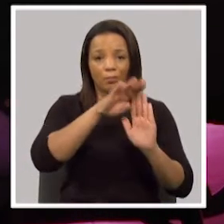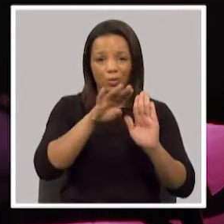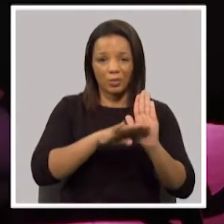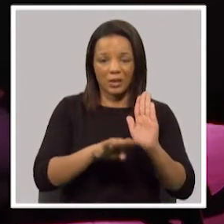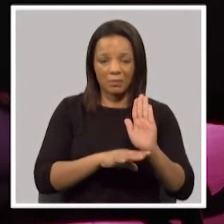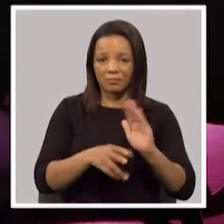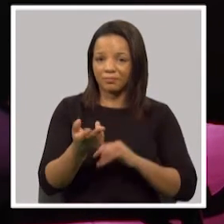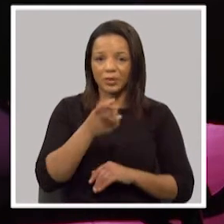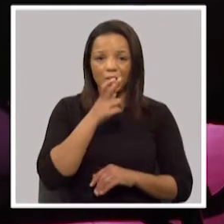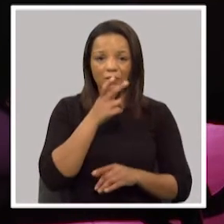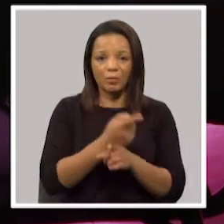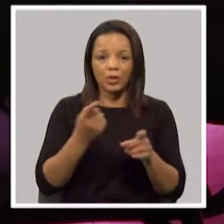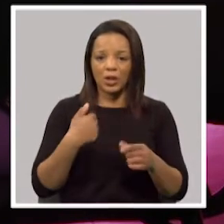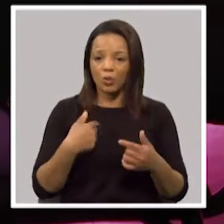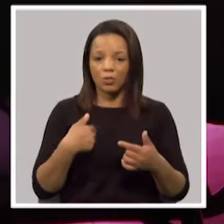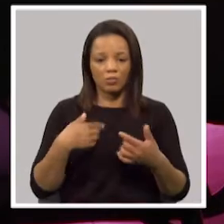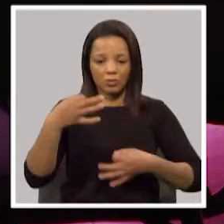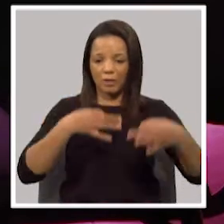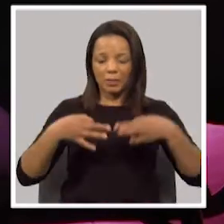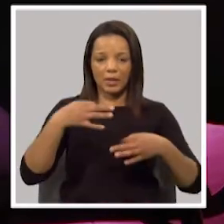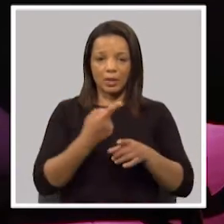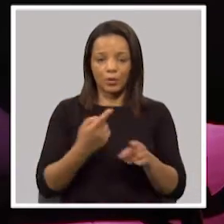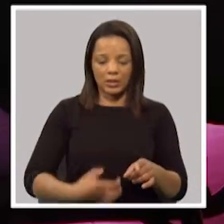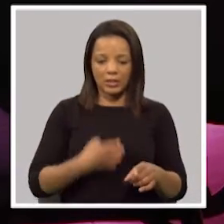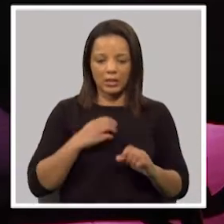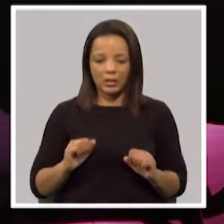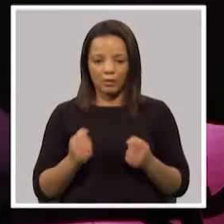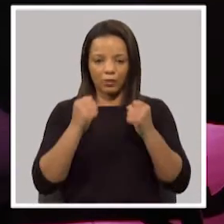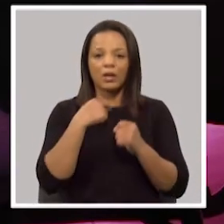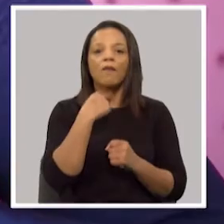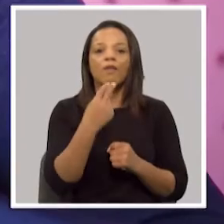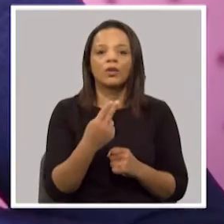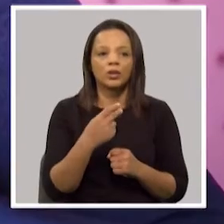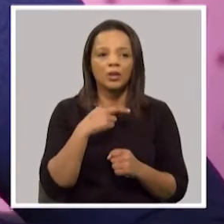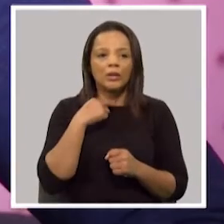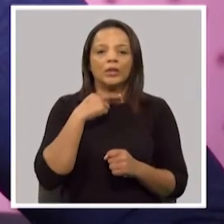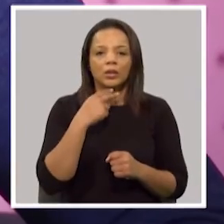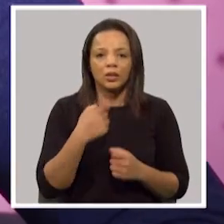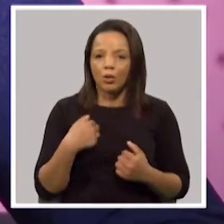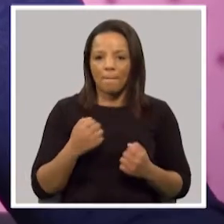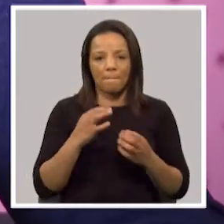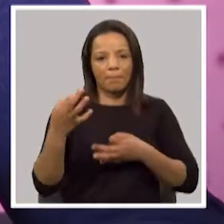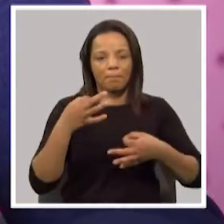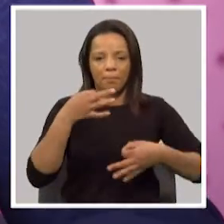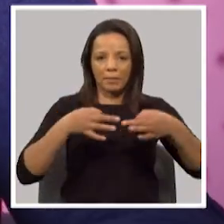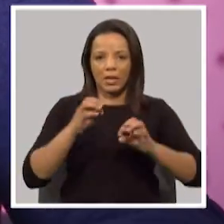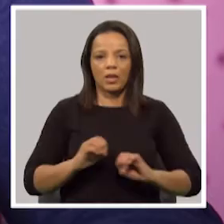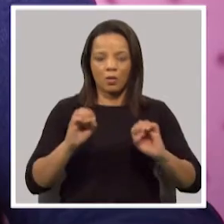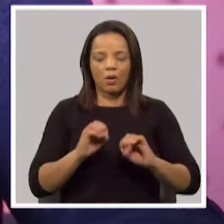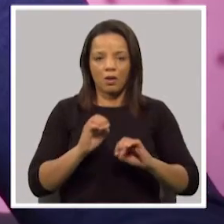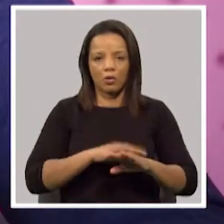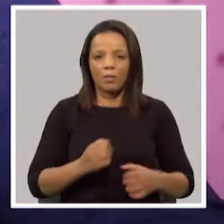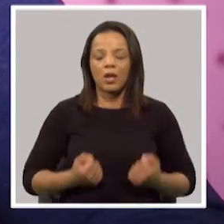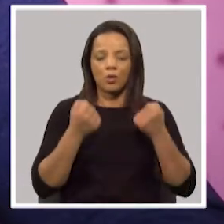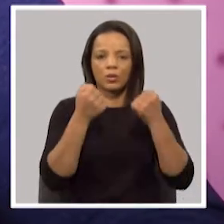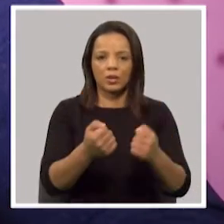foi catastrófico, porque eu não estava preparada para já sentir o nervoso da minha voz, a minha voz a tremer, e não estava preparada para